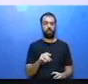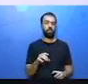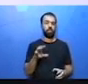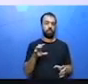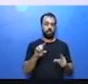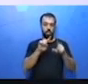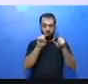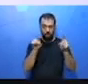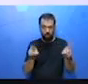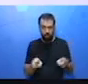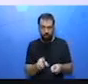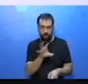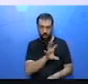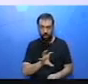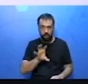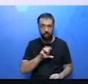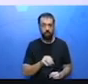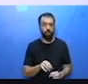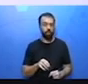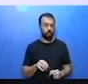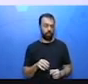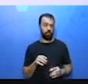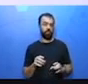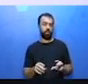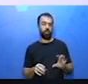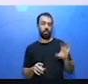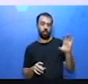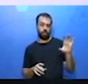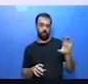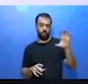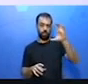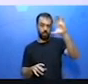fazer o maior menos o menor, porque vai ficar aquele buraco, né?